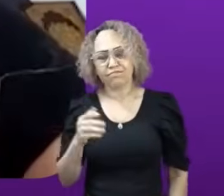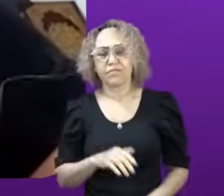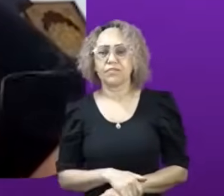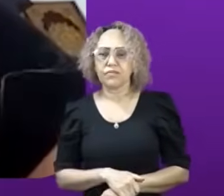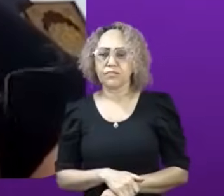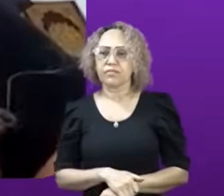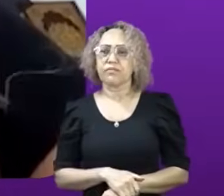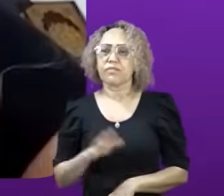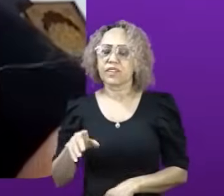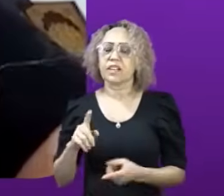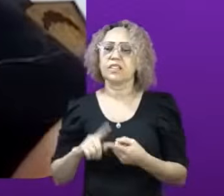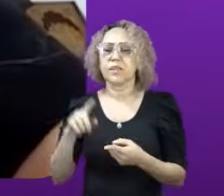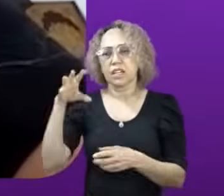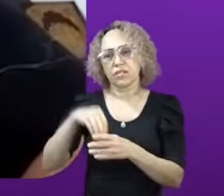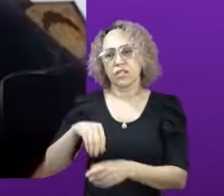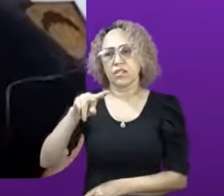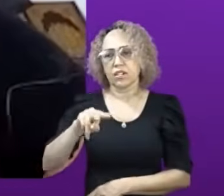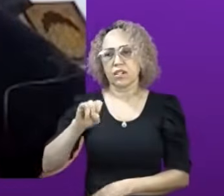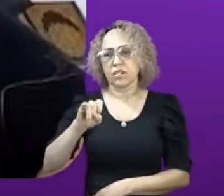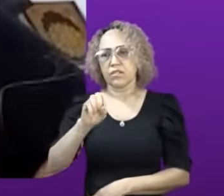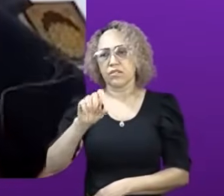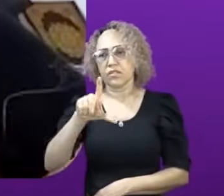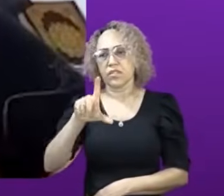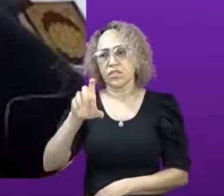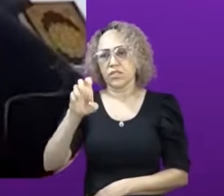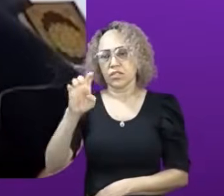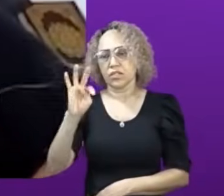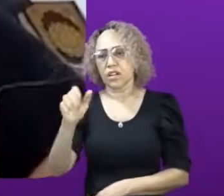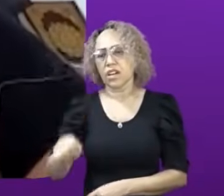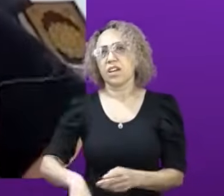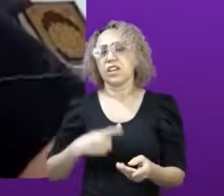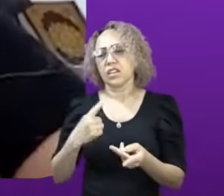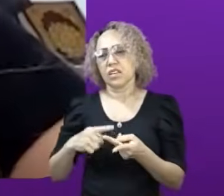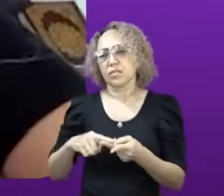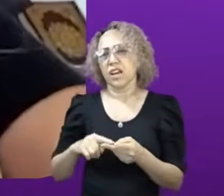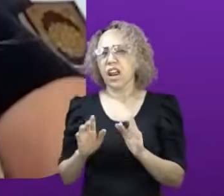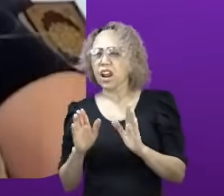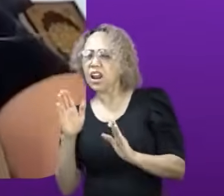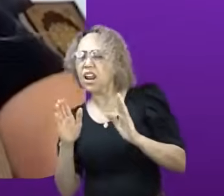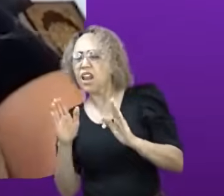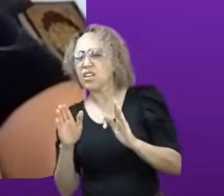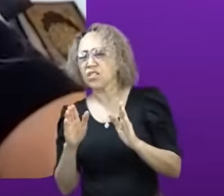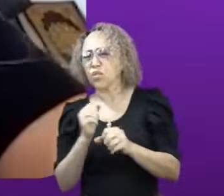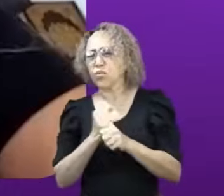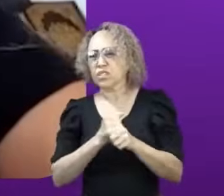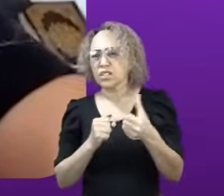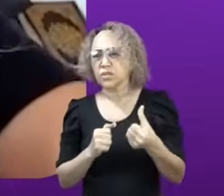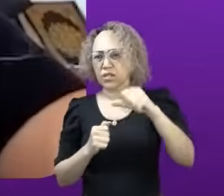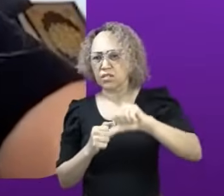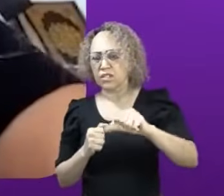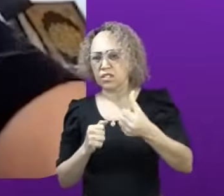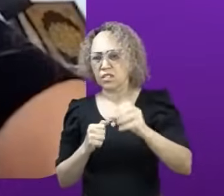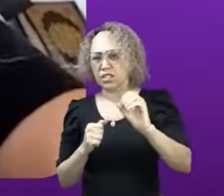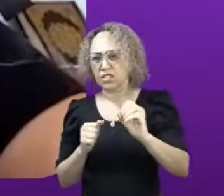onde participaram Violeta Parra, Atahualpa Yupanqui, né, na década de 60, e cujas letras